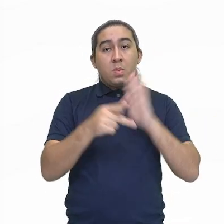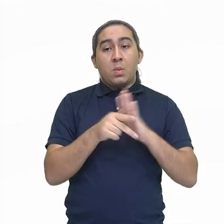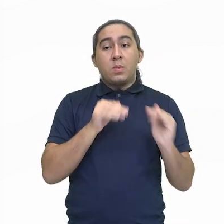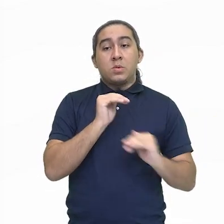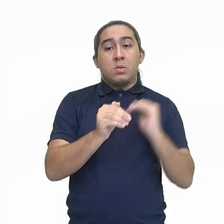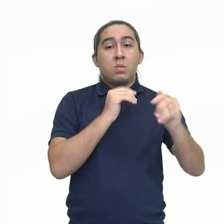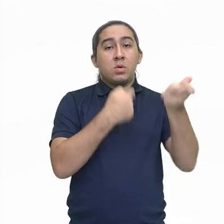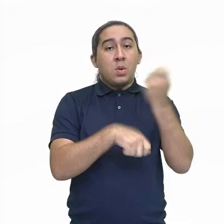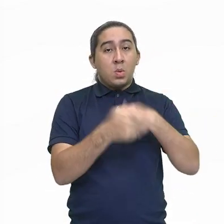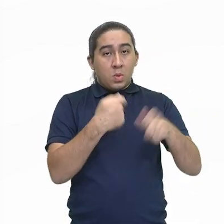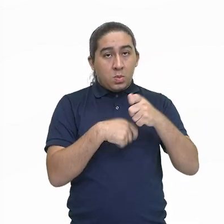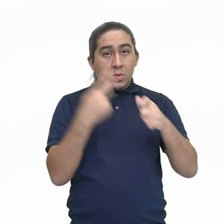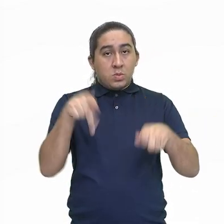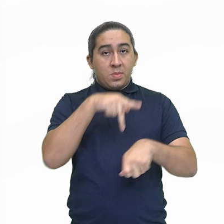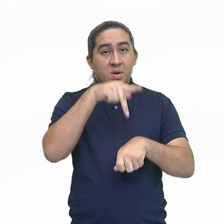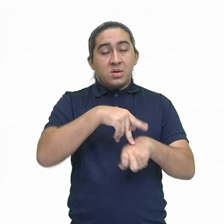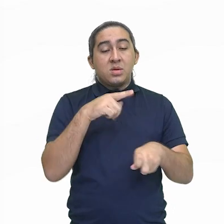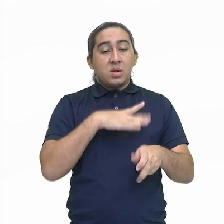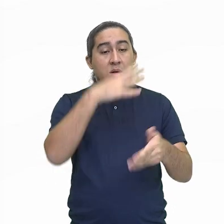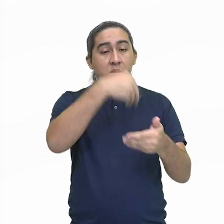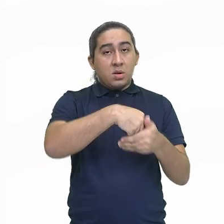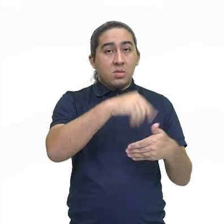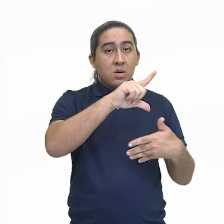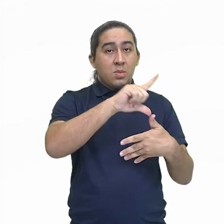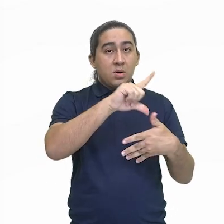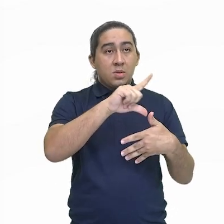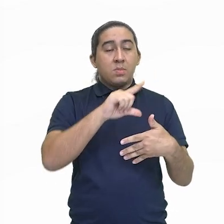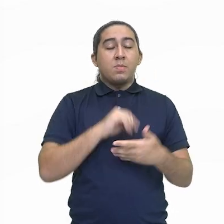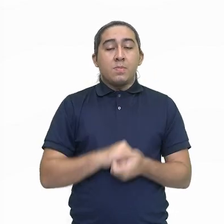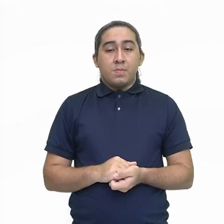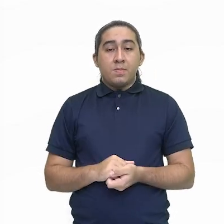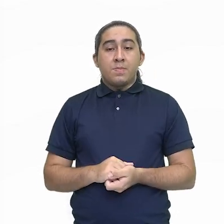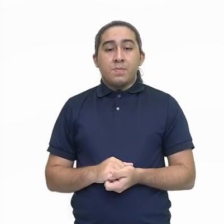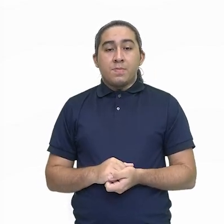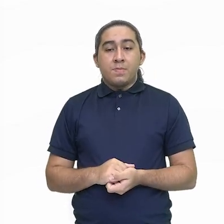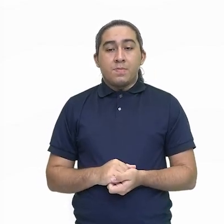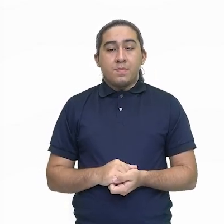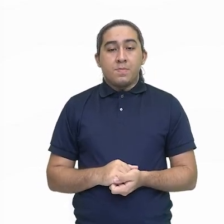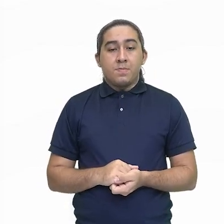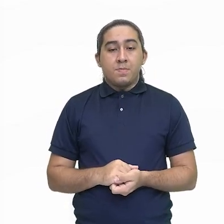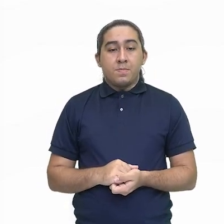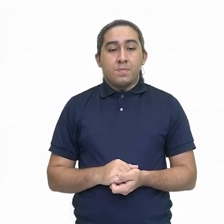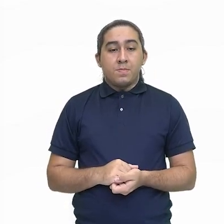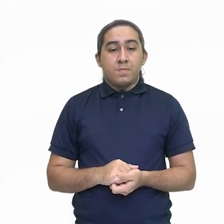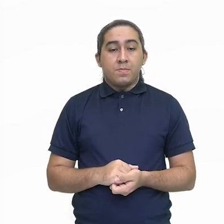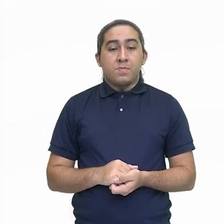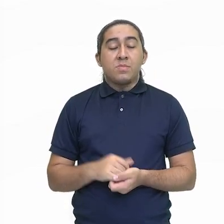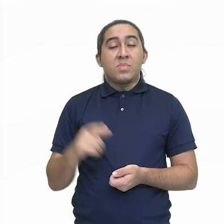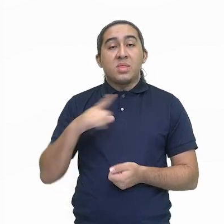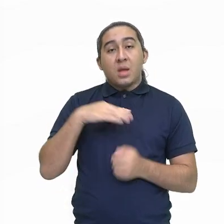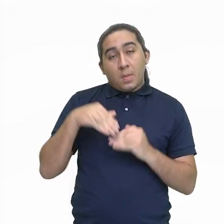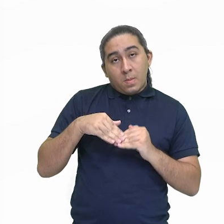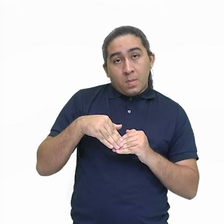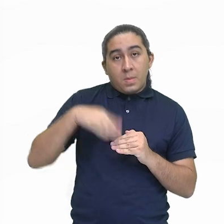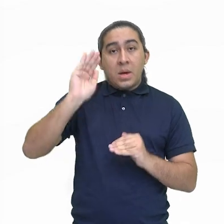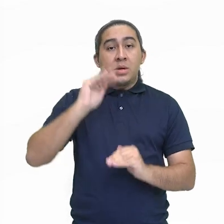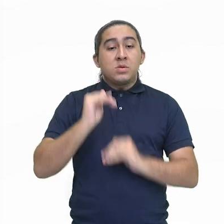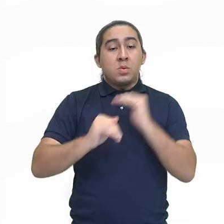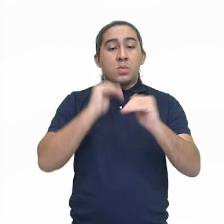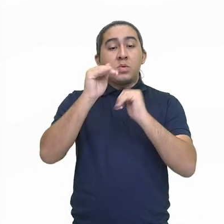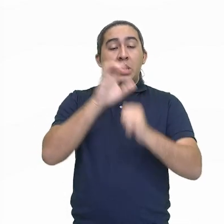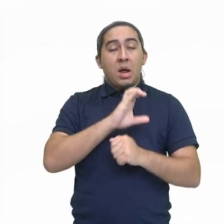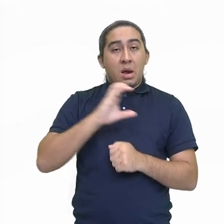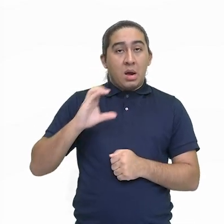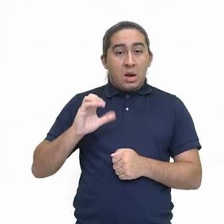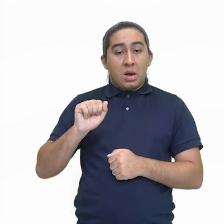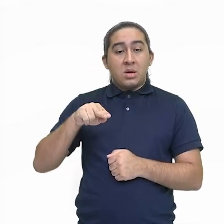desenvolvimento econômico dos países que fazem parte do continente americano. Então, nós temos ali os mais desenvolvidos, Canadá e